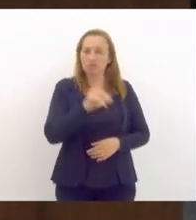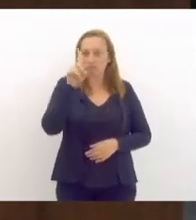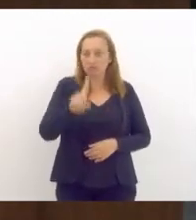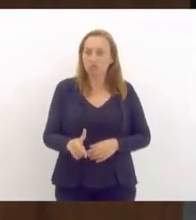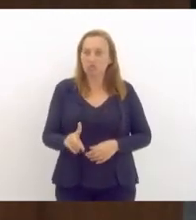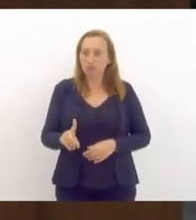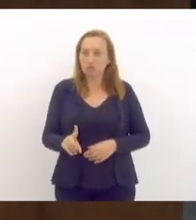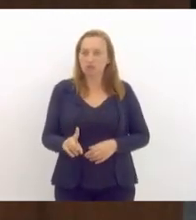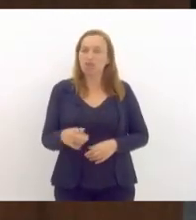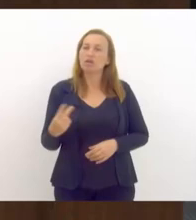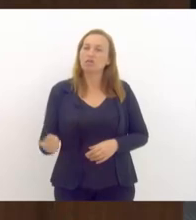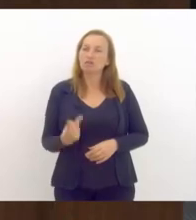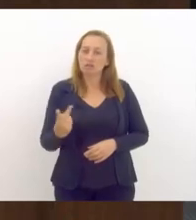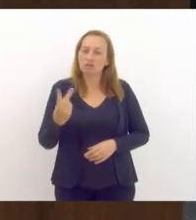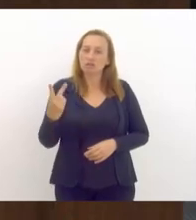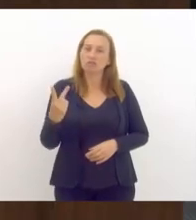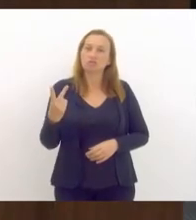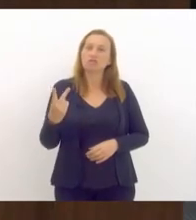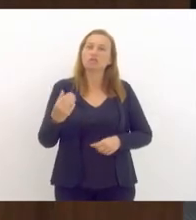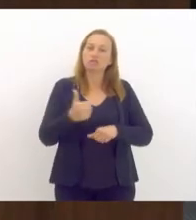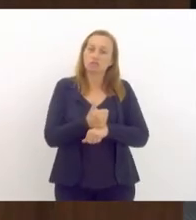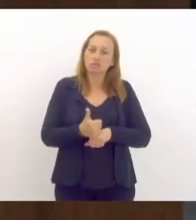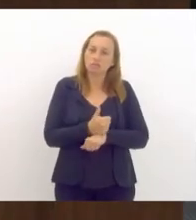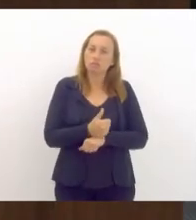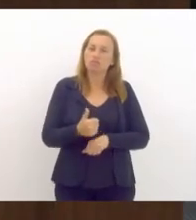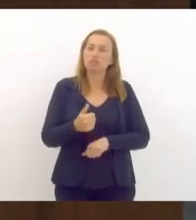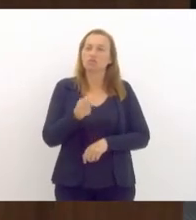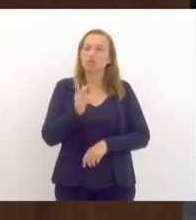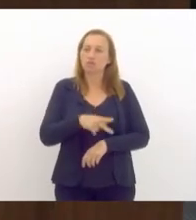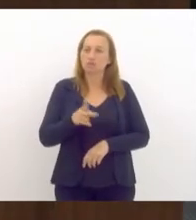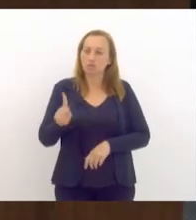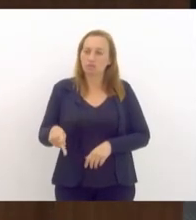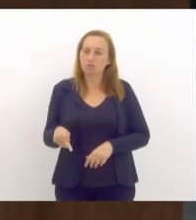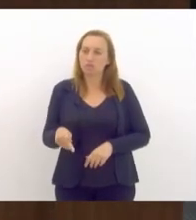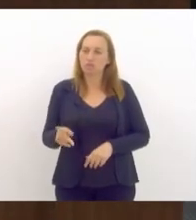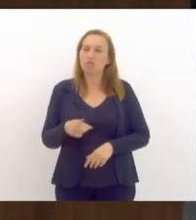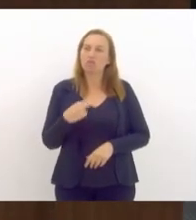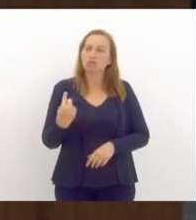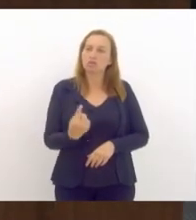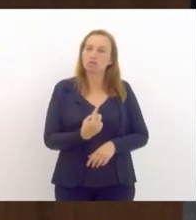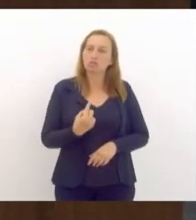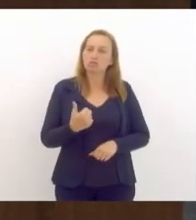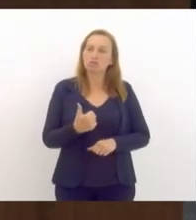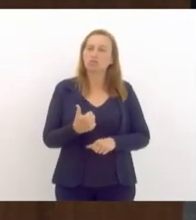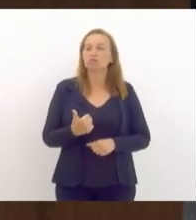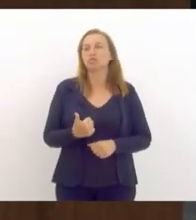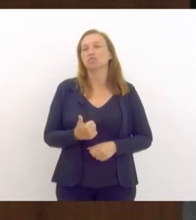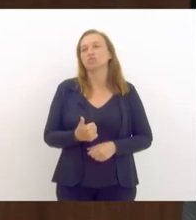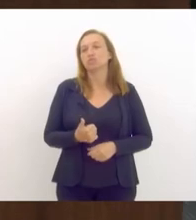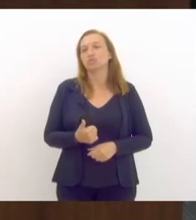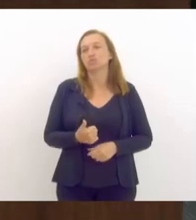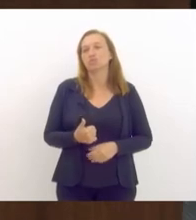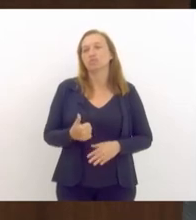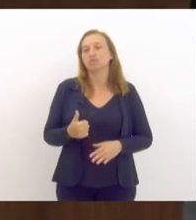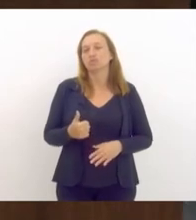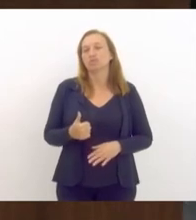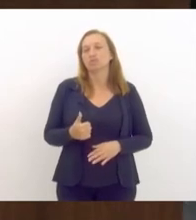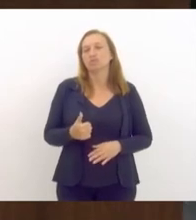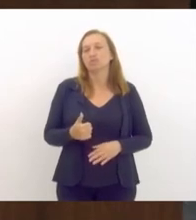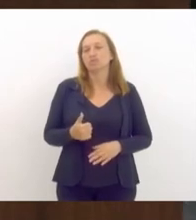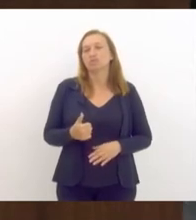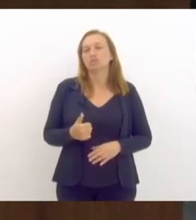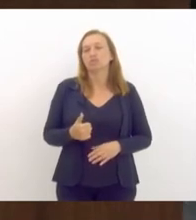carreiras e a valorização dos nossos professores e professoras E dos nossos profissionais de educação como um todo